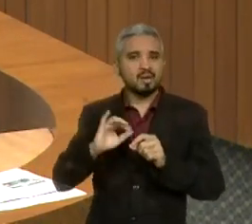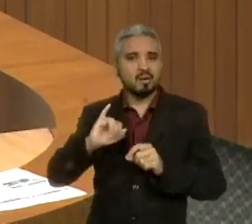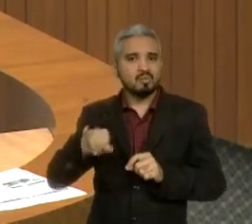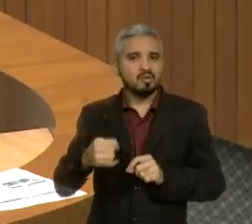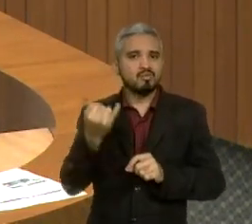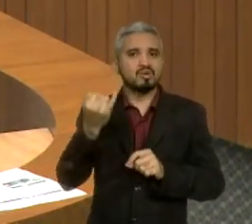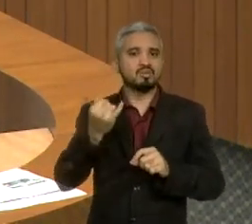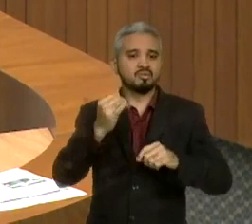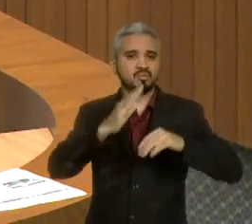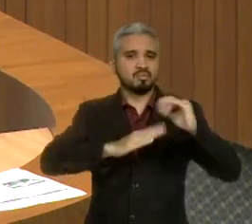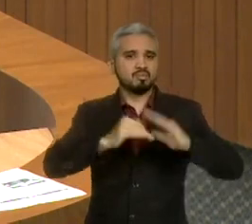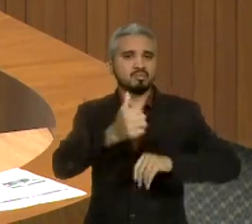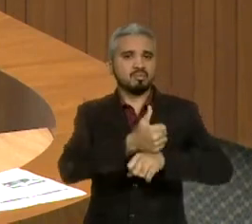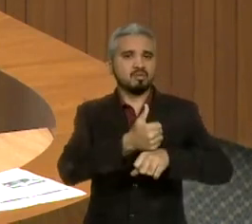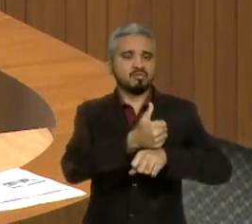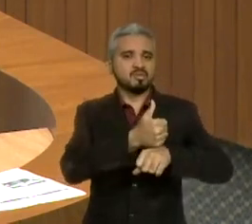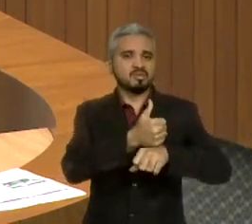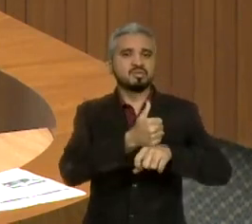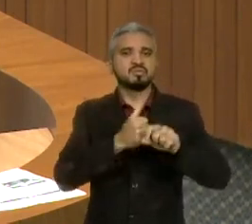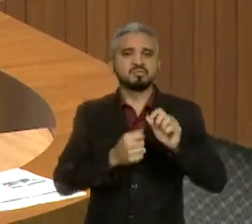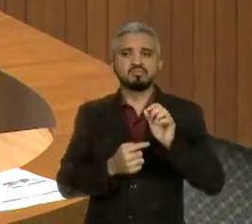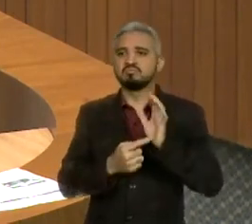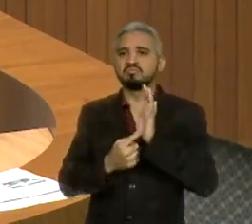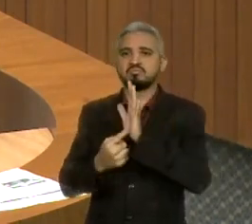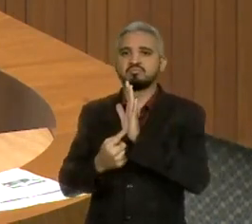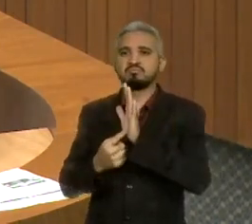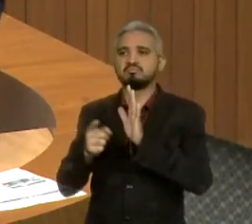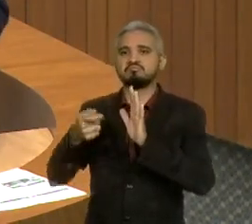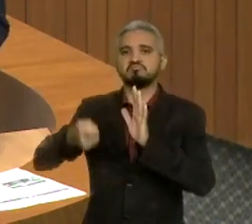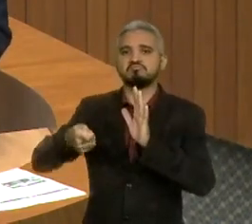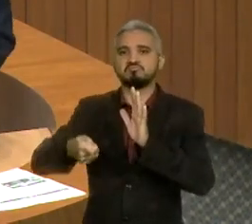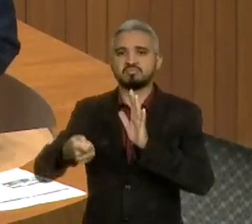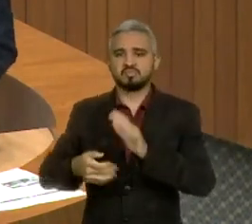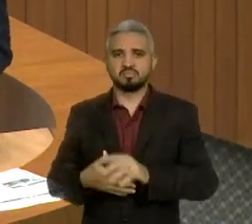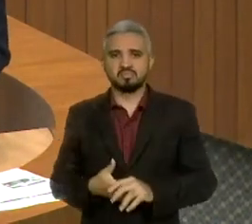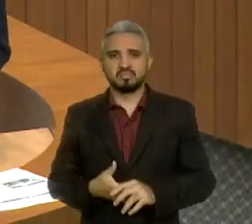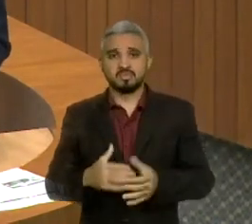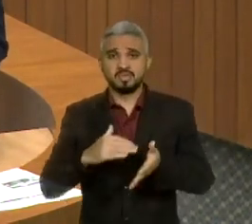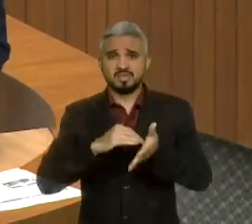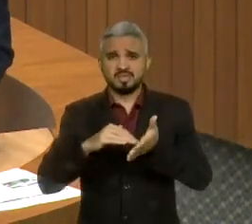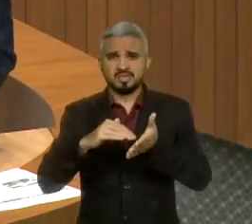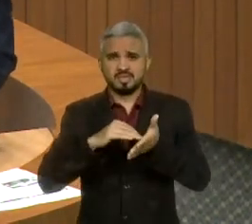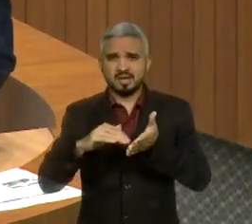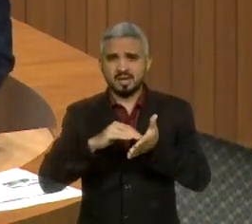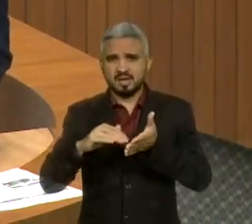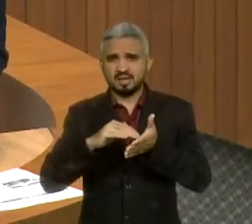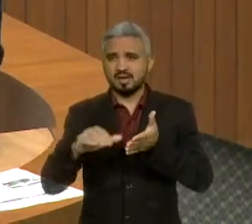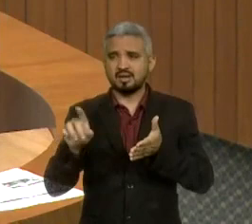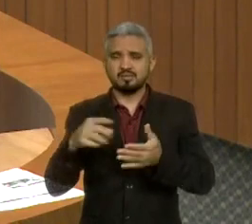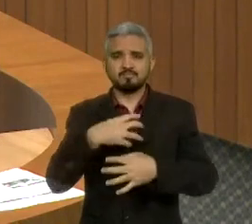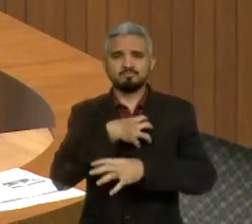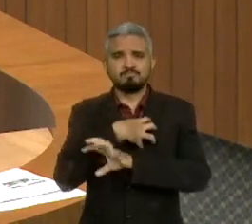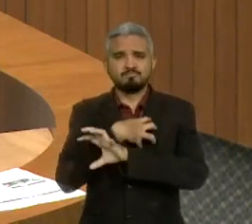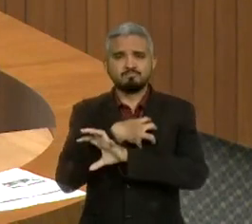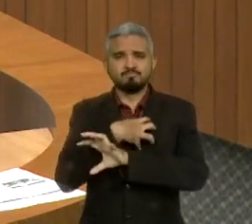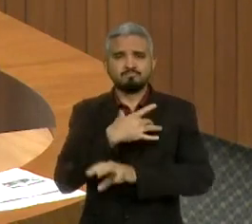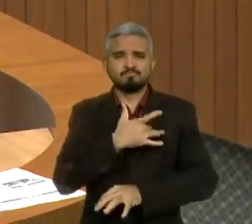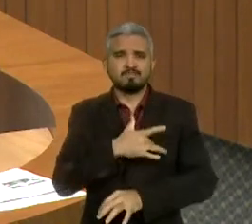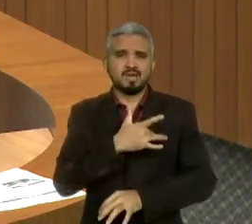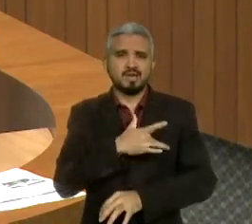todo aqui no Maranhão. E o secretário, fica até com pena dele, que é até baixinho, bichinho, ele só cumpre